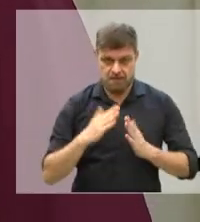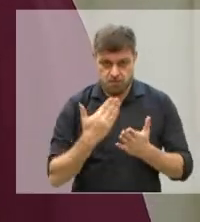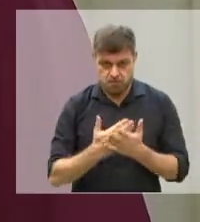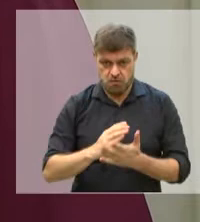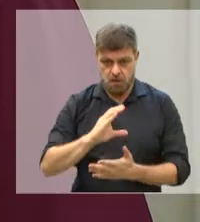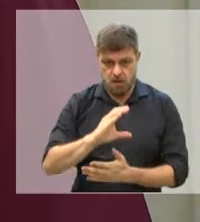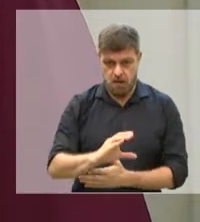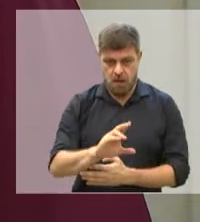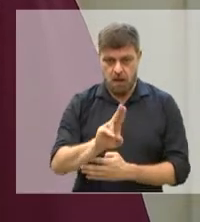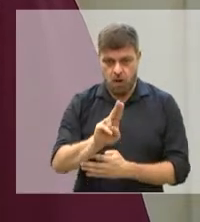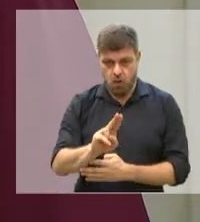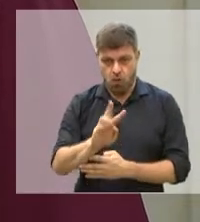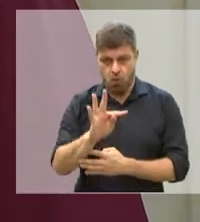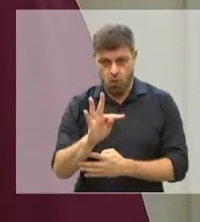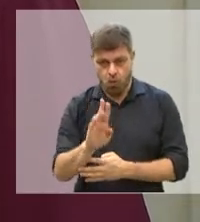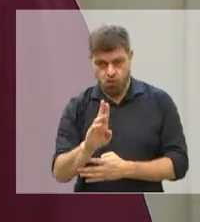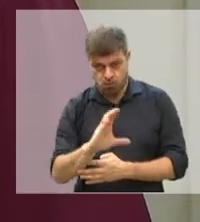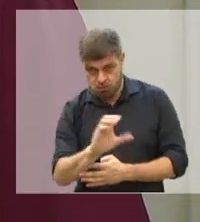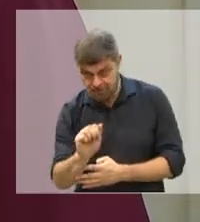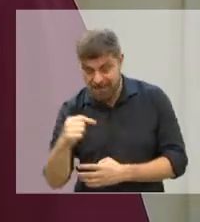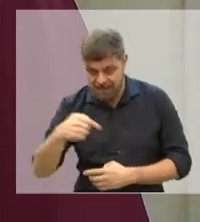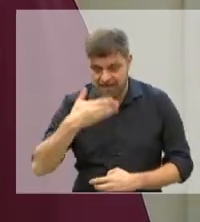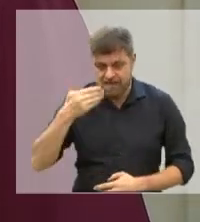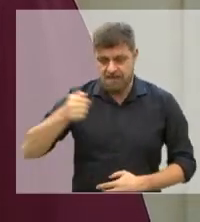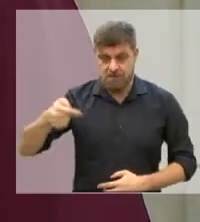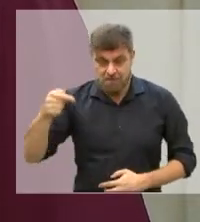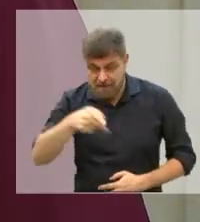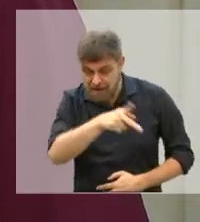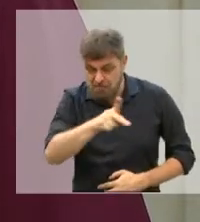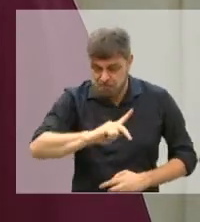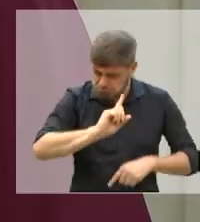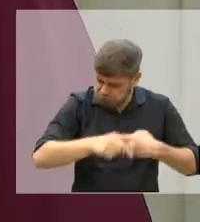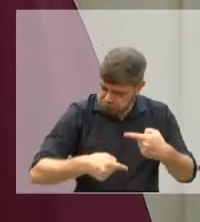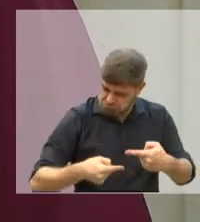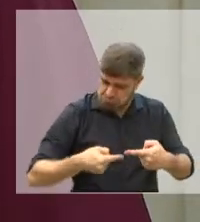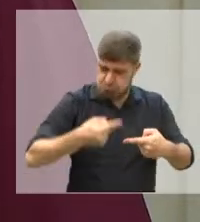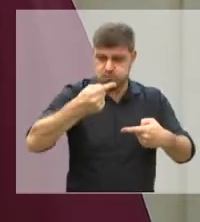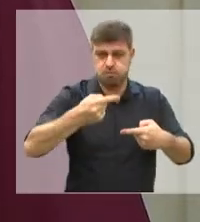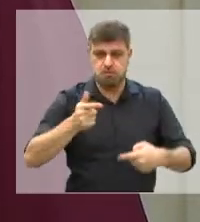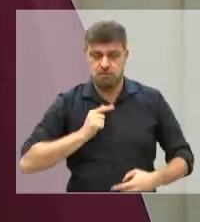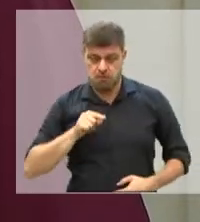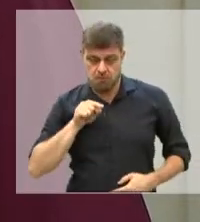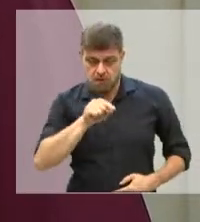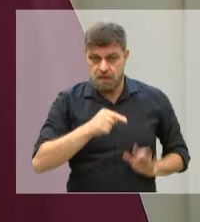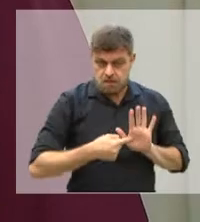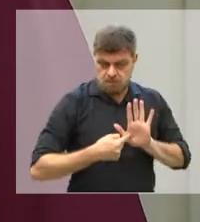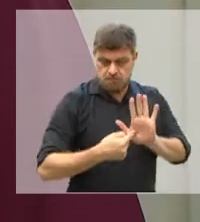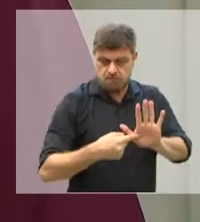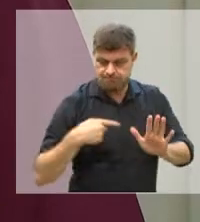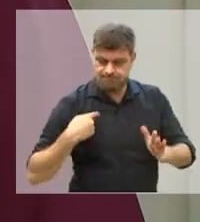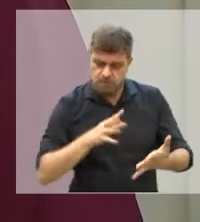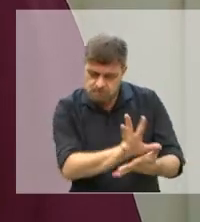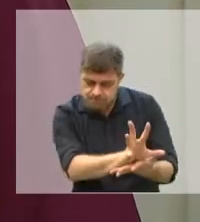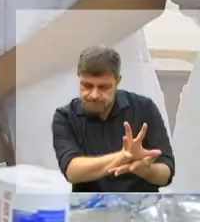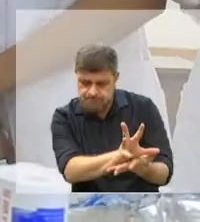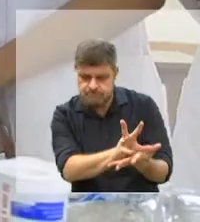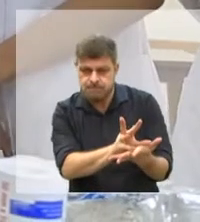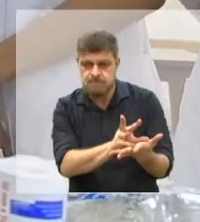pouco melhor, mas eles se superavam, então essa superação que eles demonstravam me inspirou, realmente me